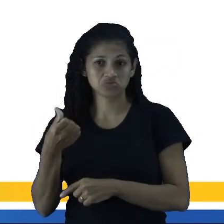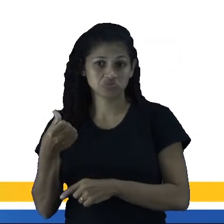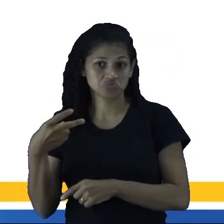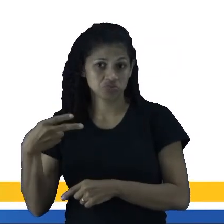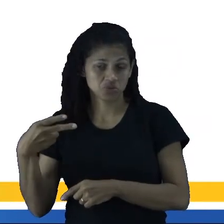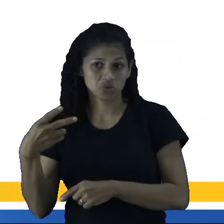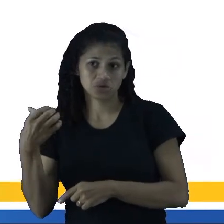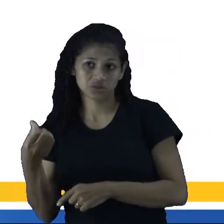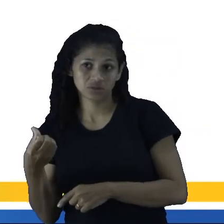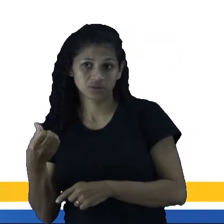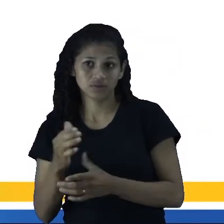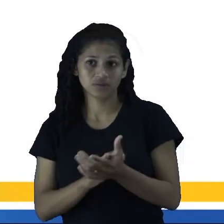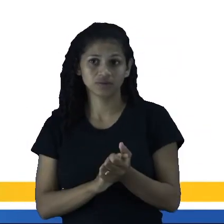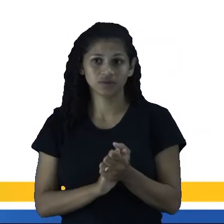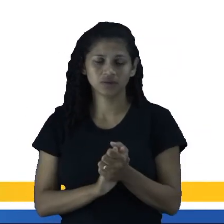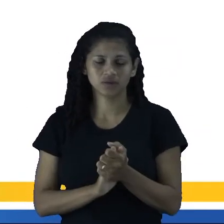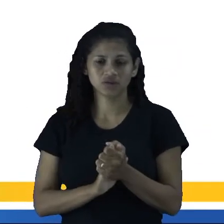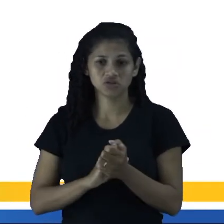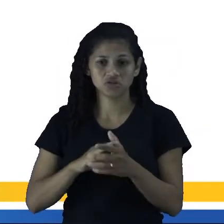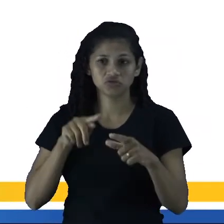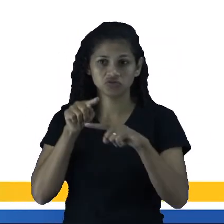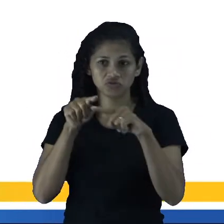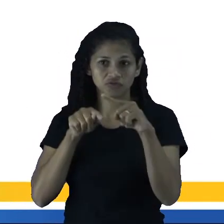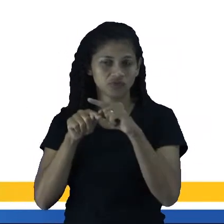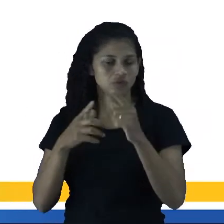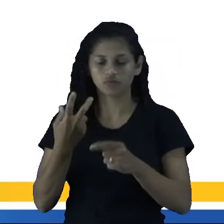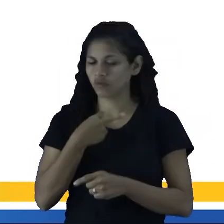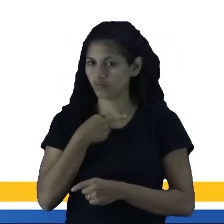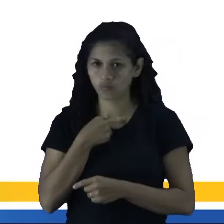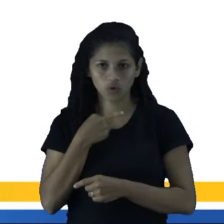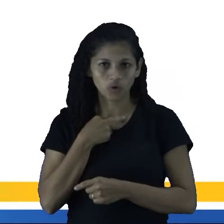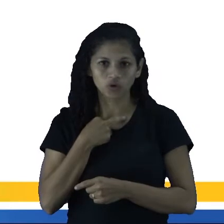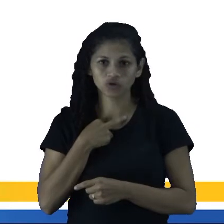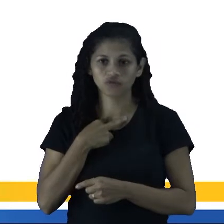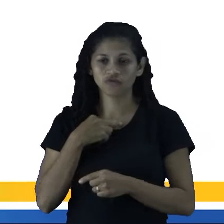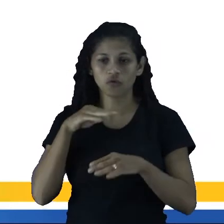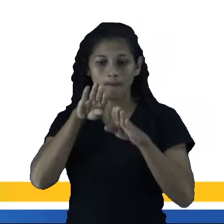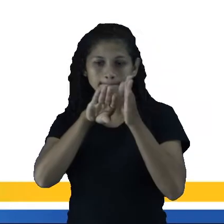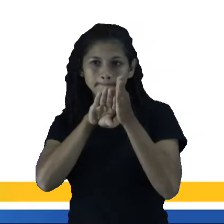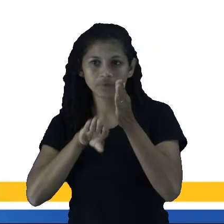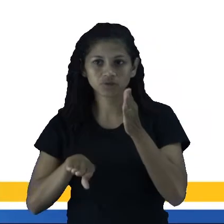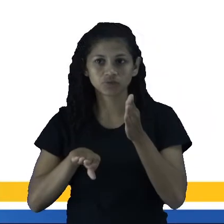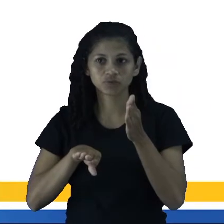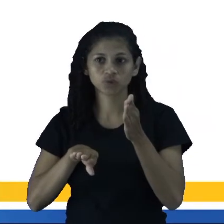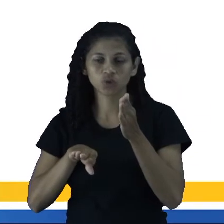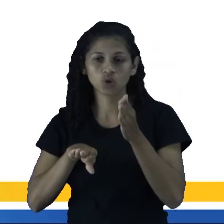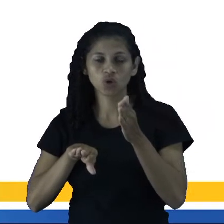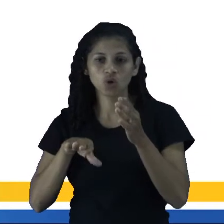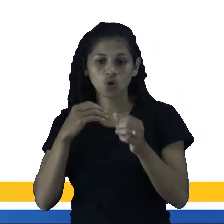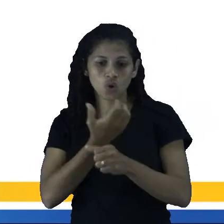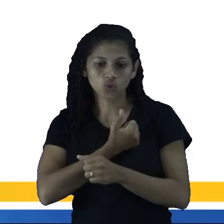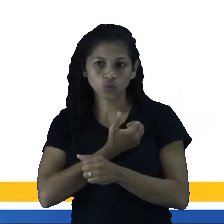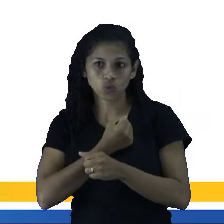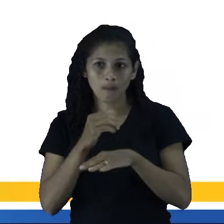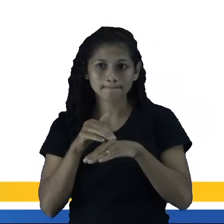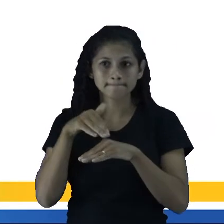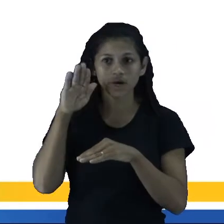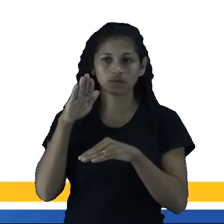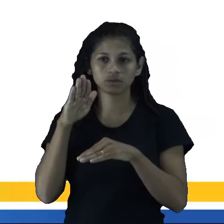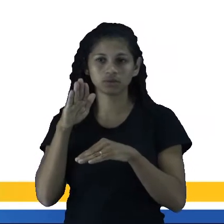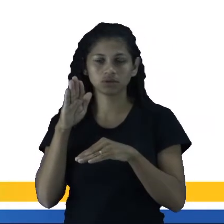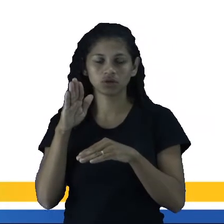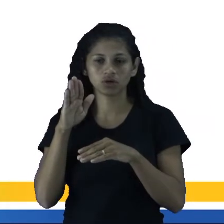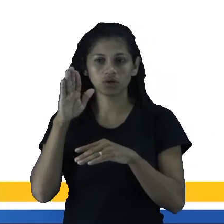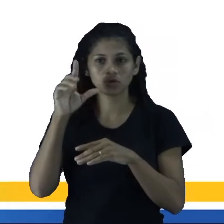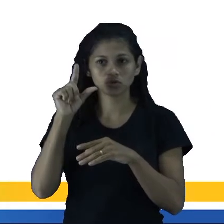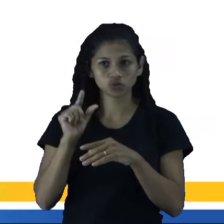Não pode. Eu vou decrescer um número maior até ficar igual ao maior que tiver aqui embaixo. Então,